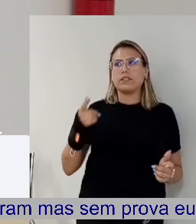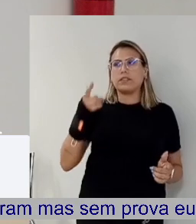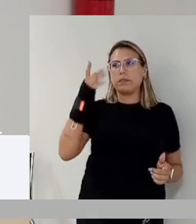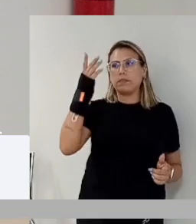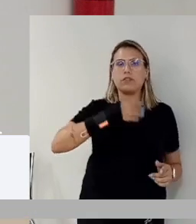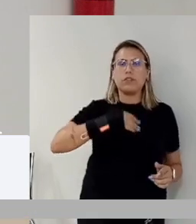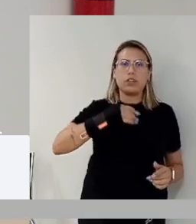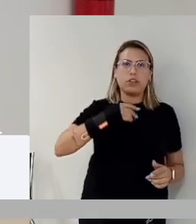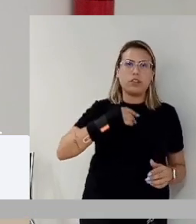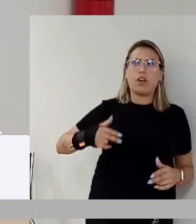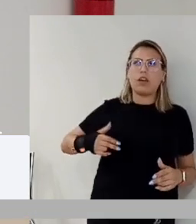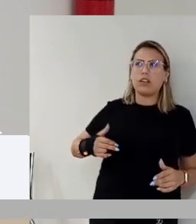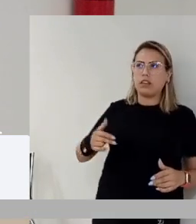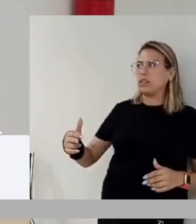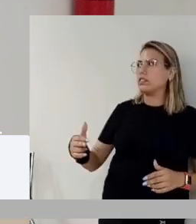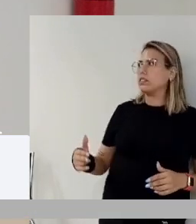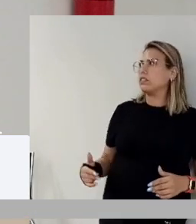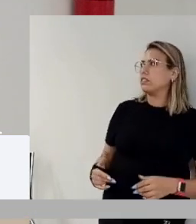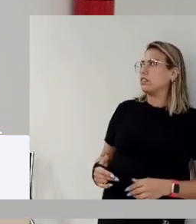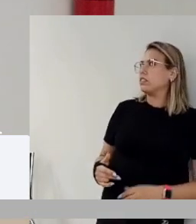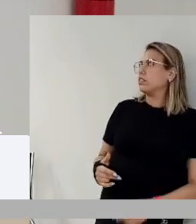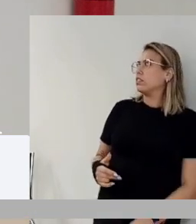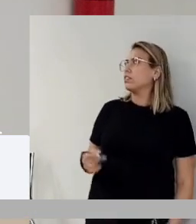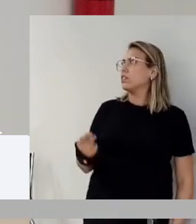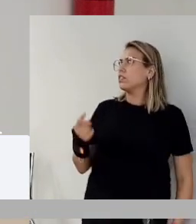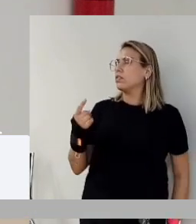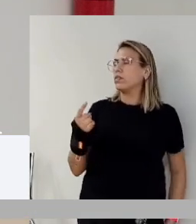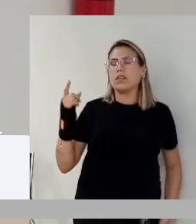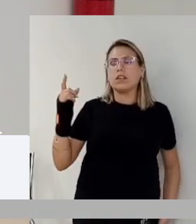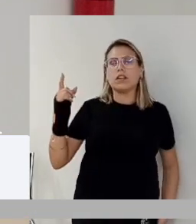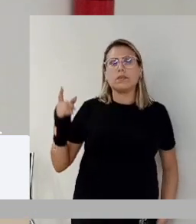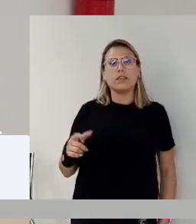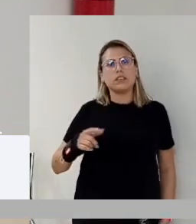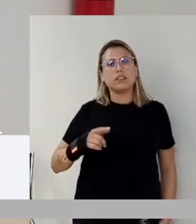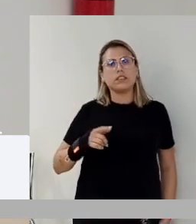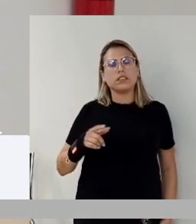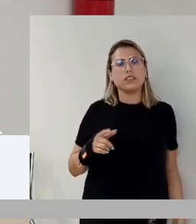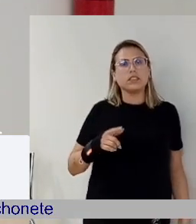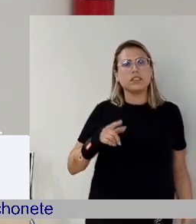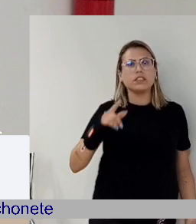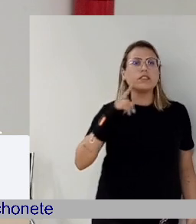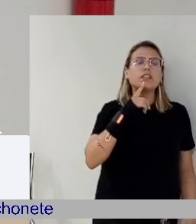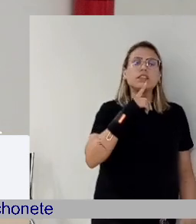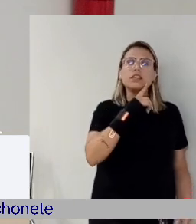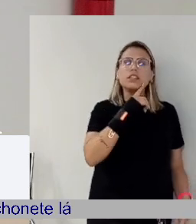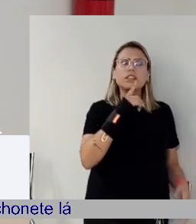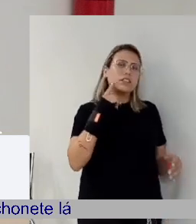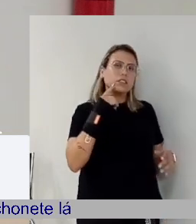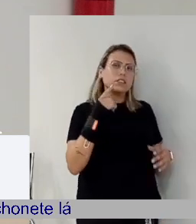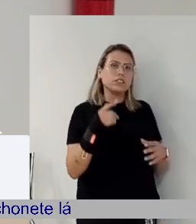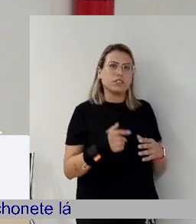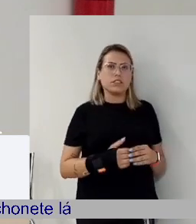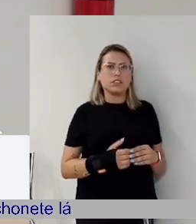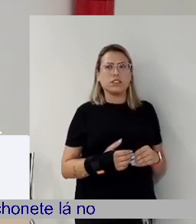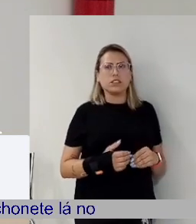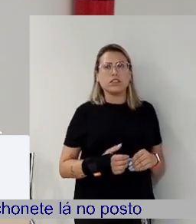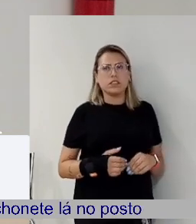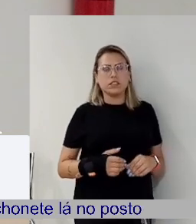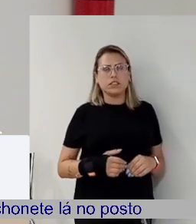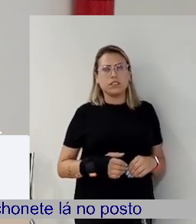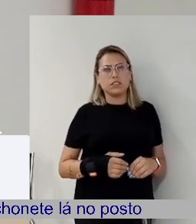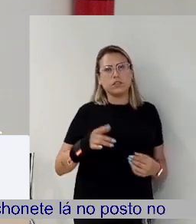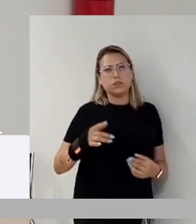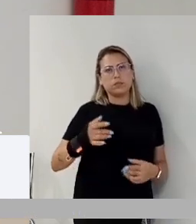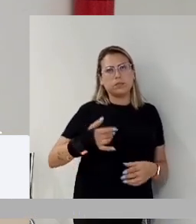eh Marco eh um rapaz que que tem aquela lanchonete lá no posto no